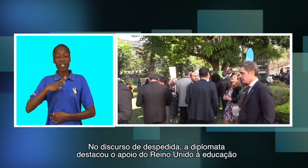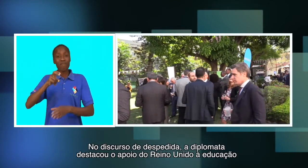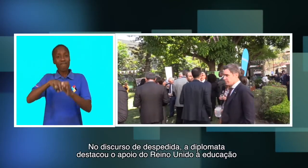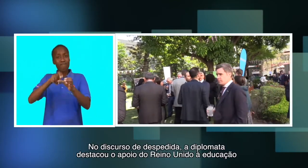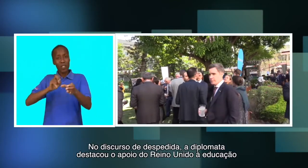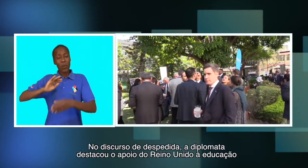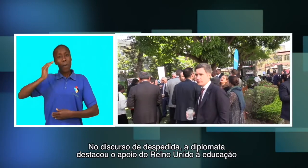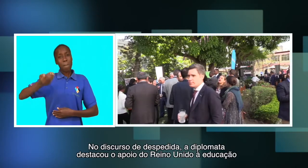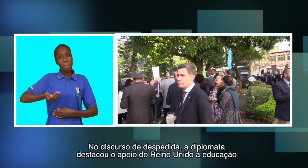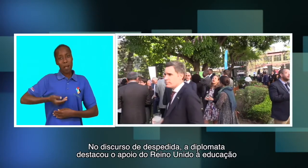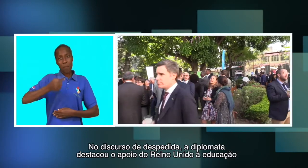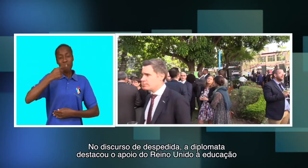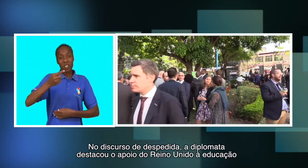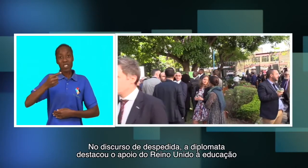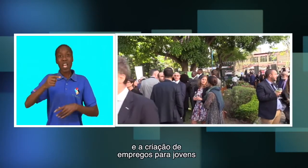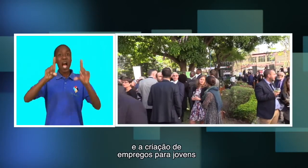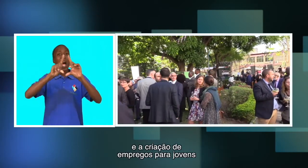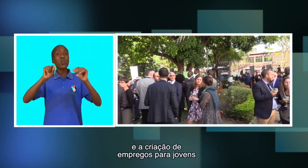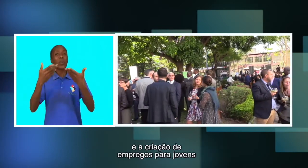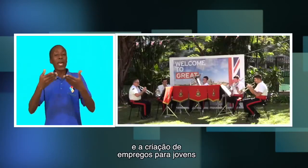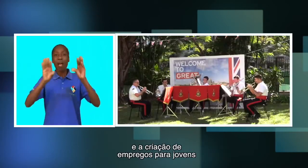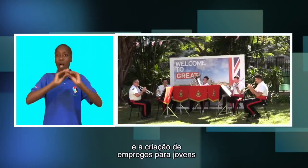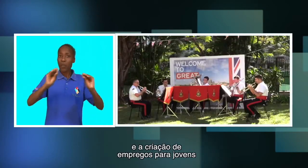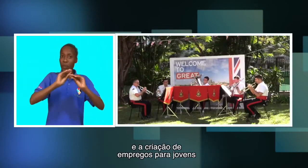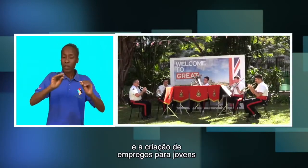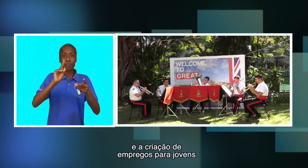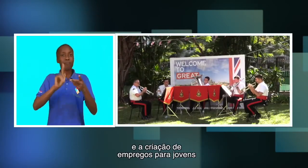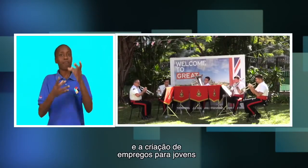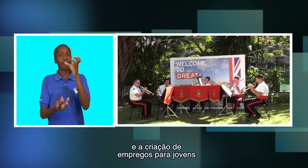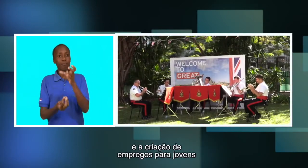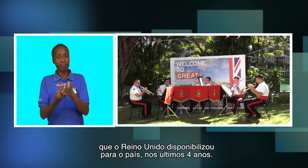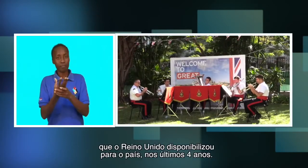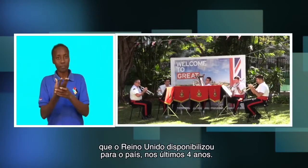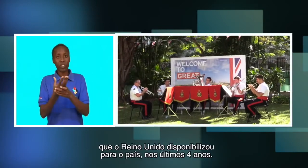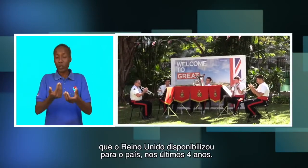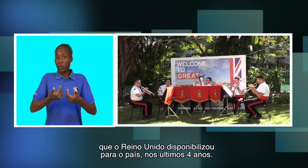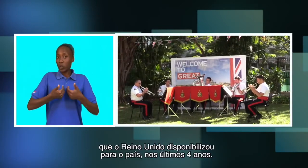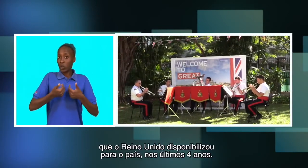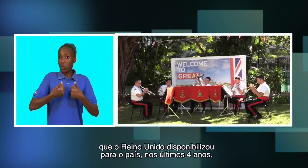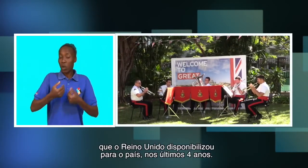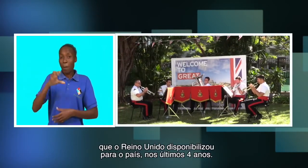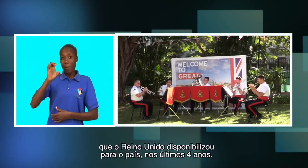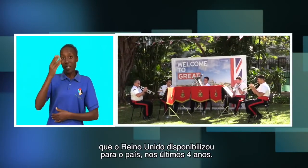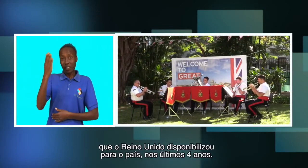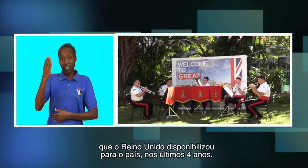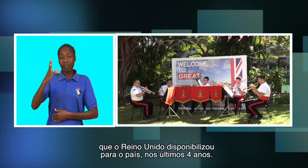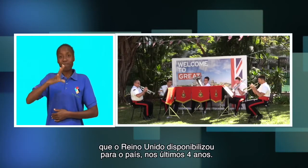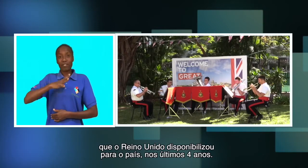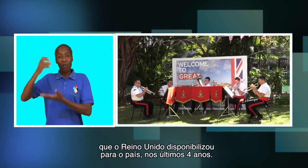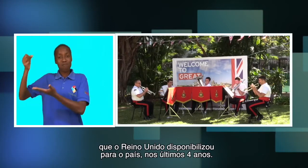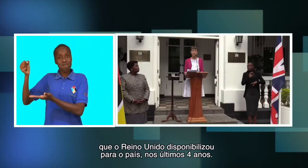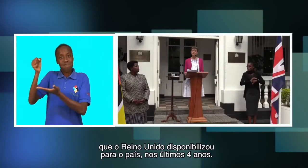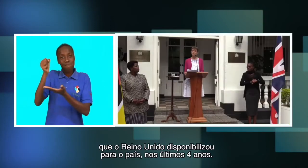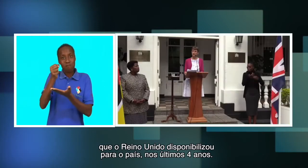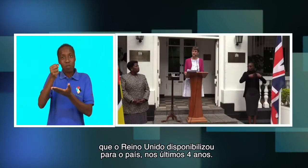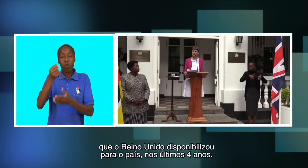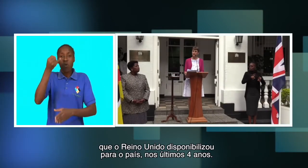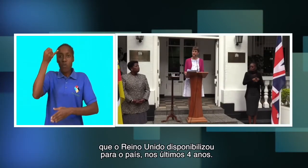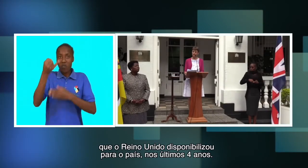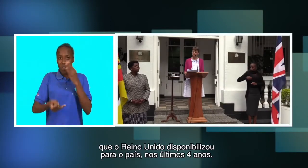a diplomata destacou o apoio à educação e à criação de empregos para jovens que o Reino Unido disponibilizou para o país